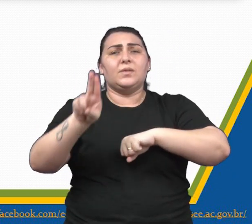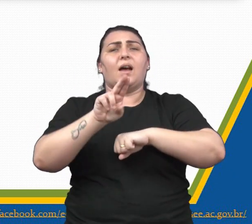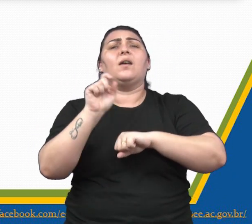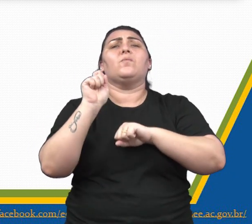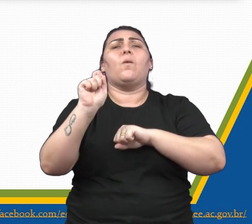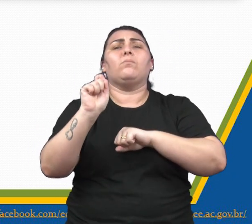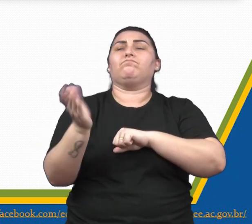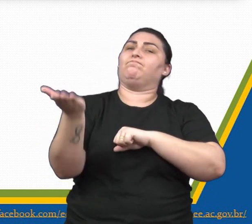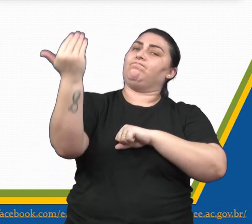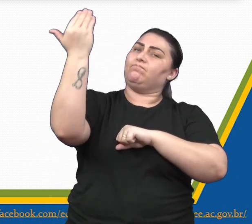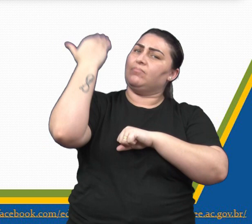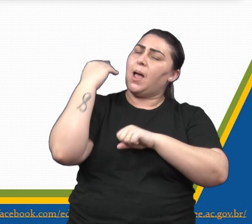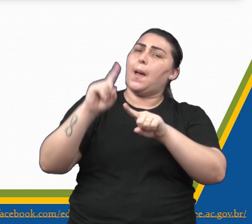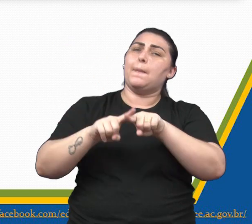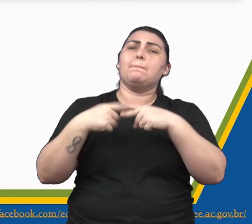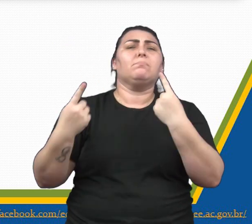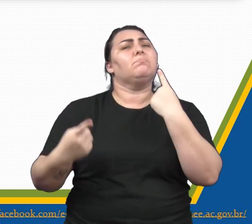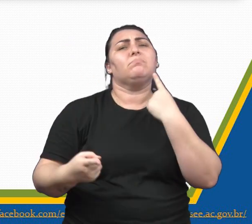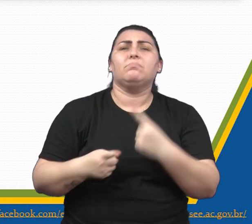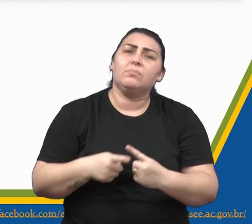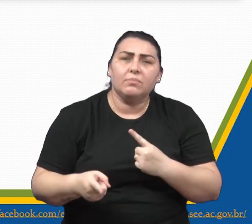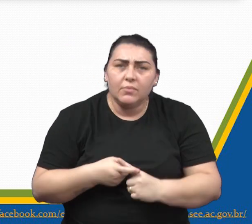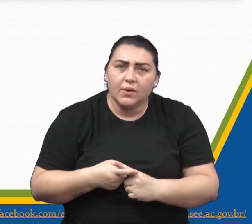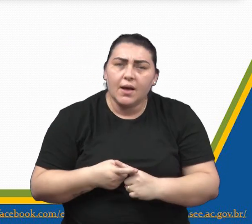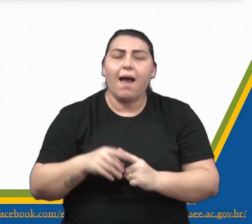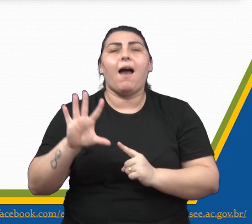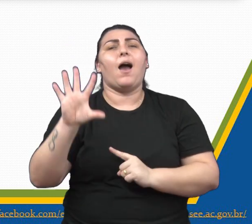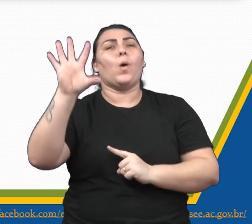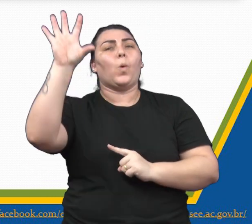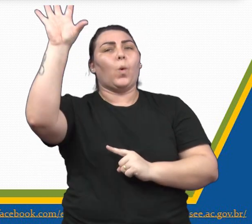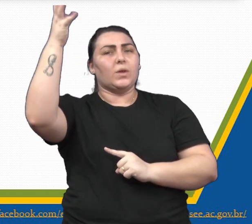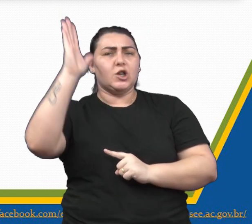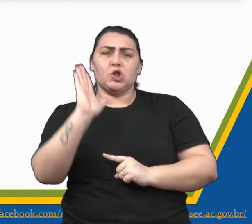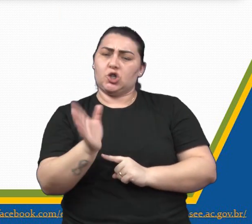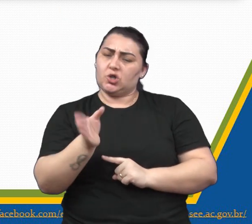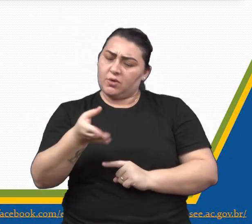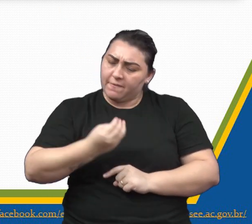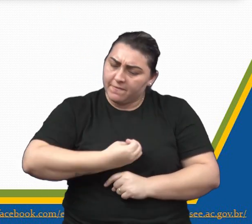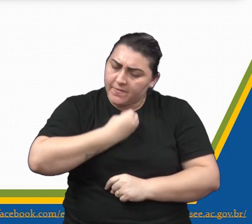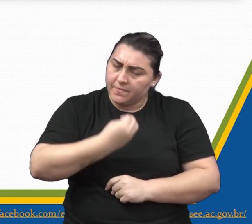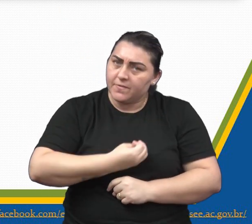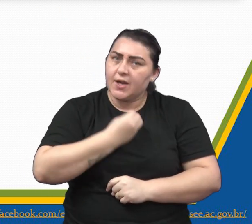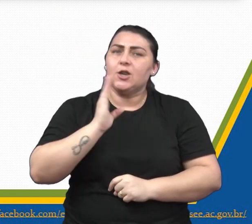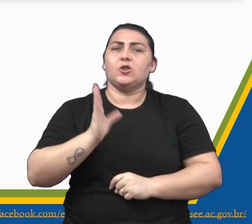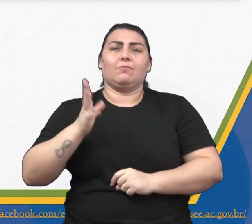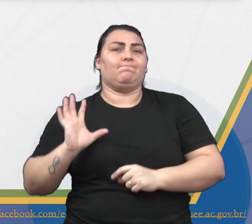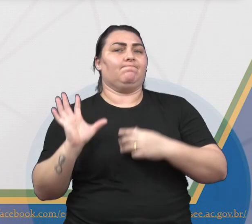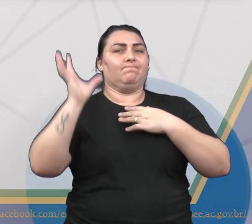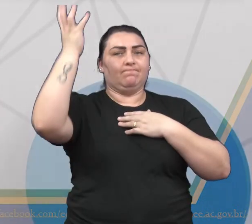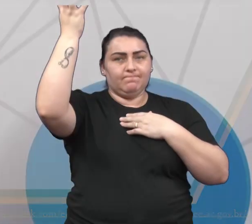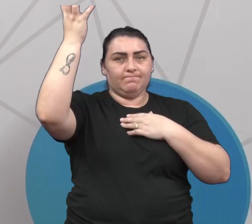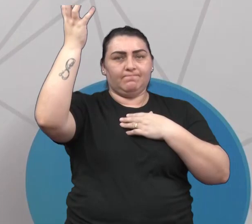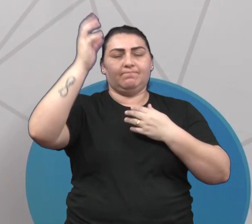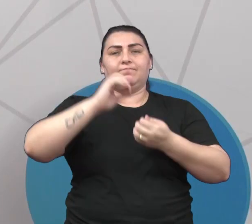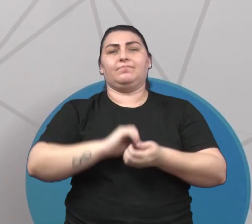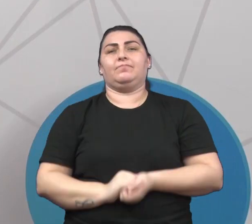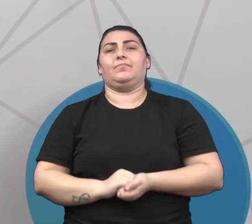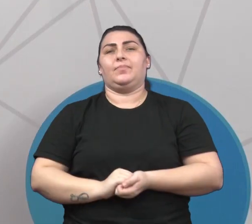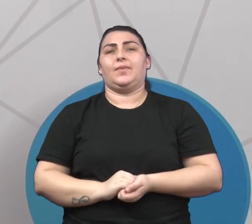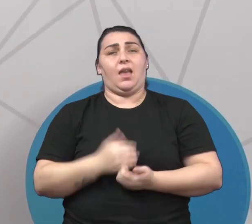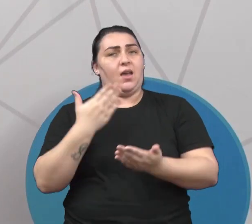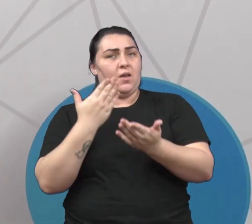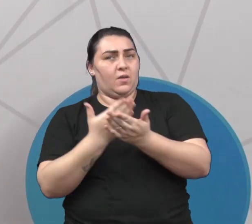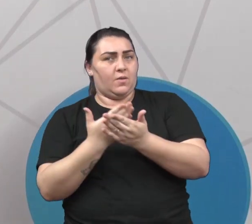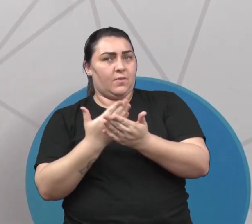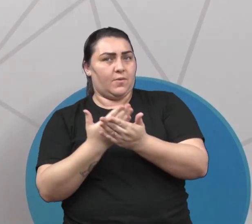pretérito. Mas por quê? Porque se tratam de acontecimentos já vividos, que já se realizaram. Vamos